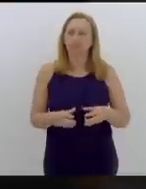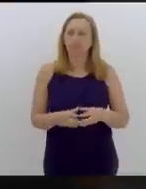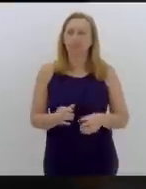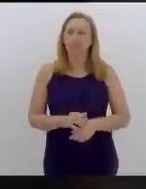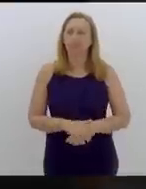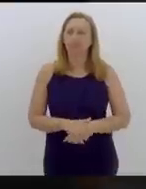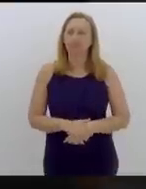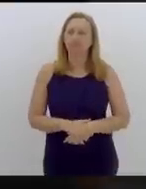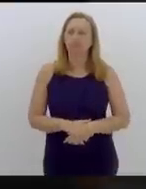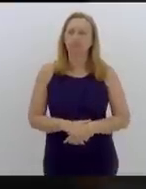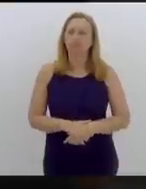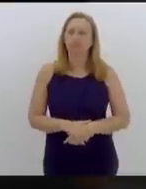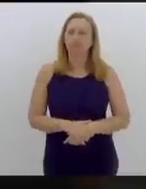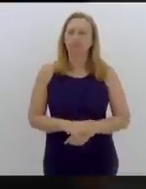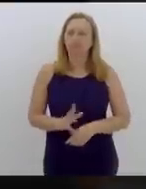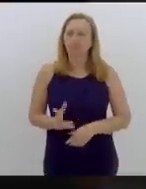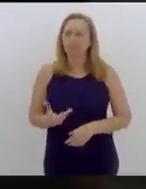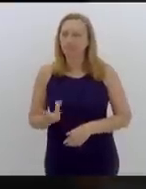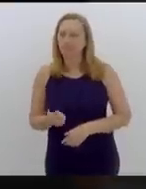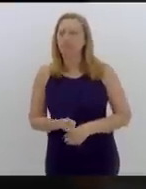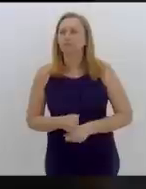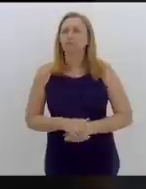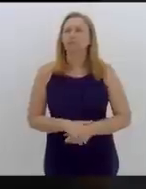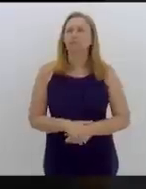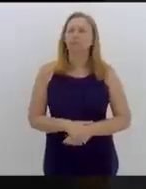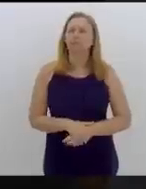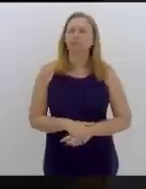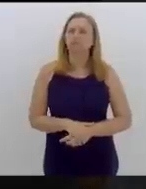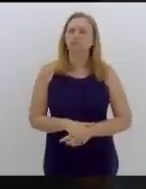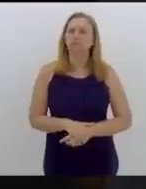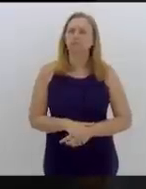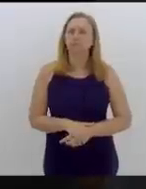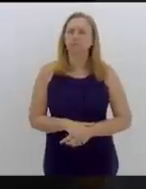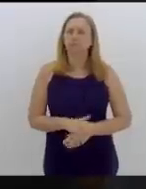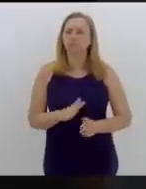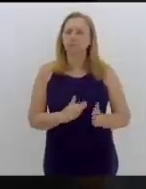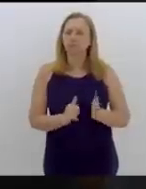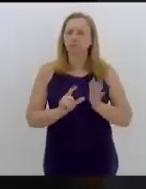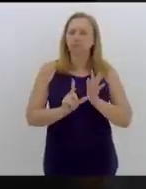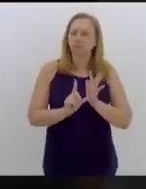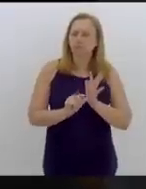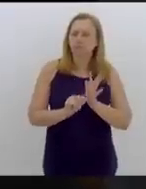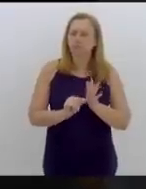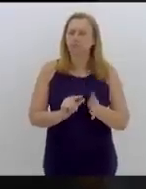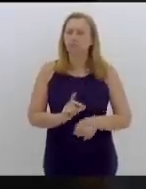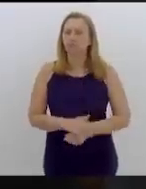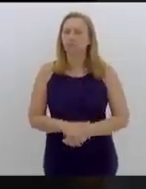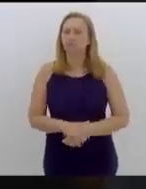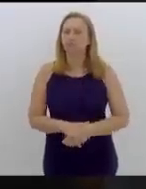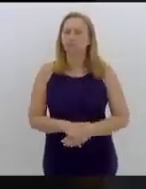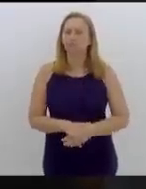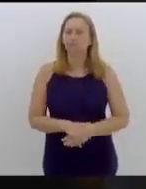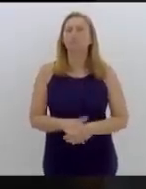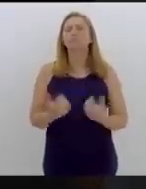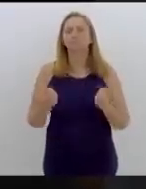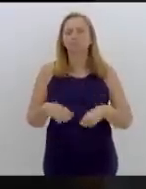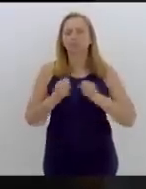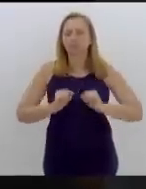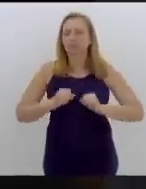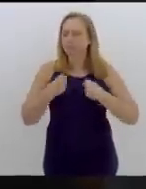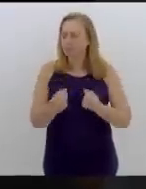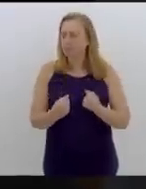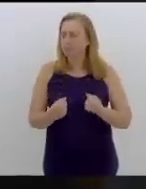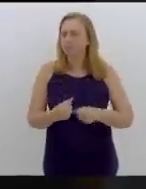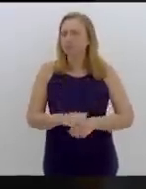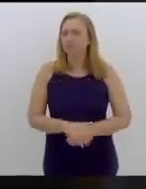dar maior Plenitude maior vigor para tirar o atraso disso a gente precisa esforçar se